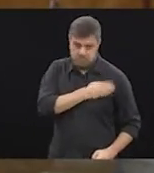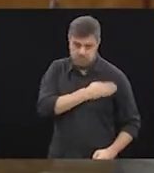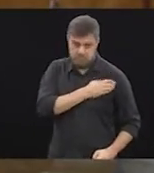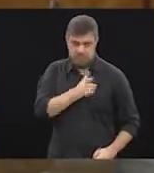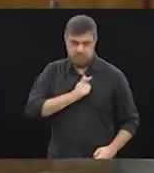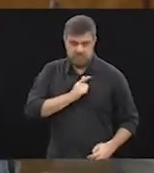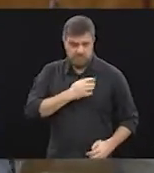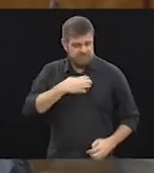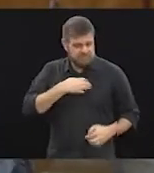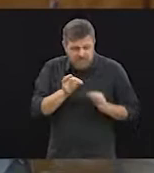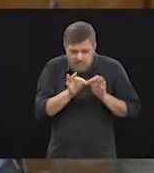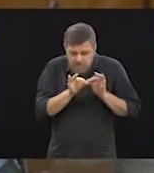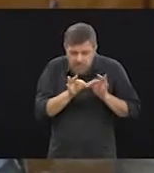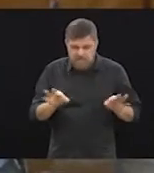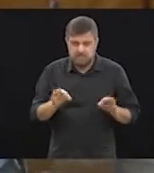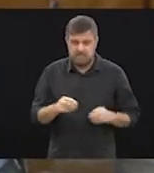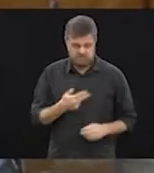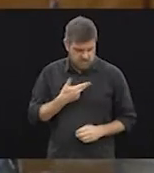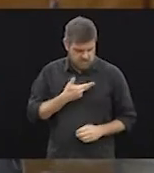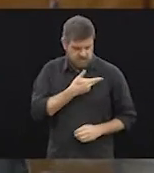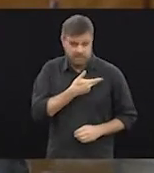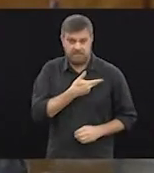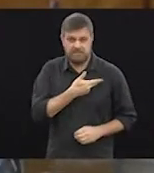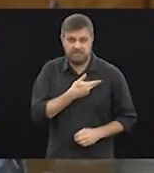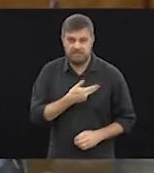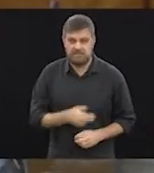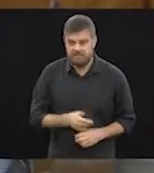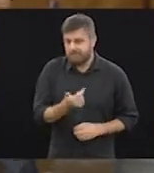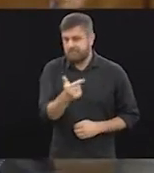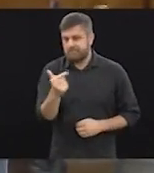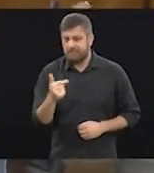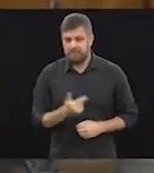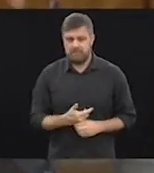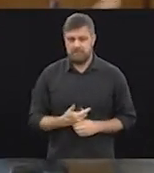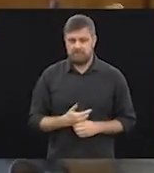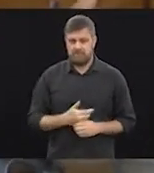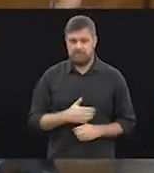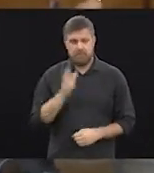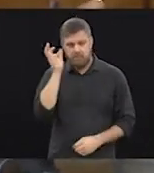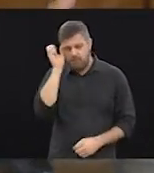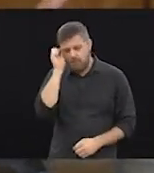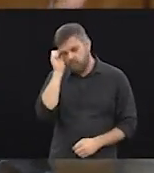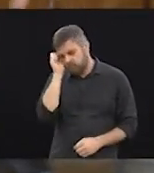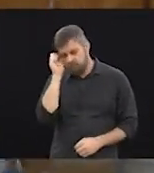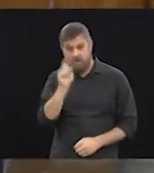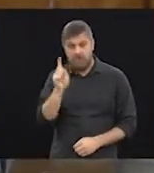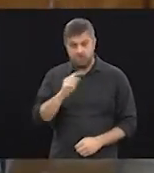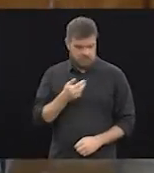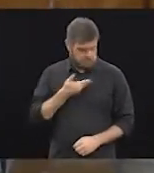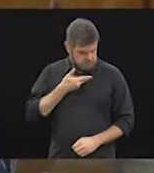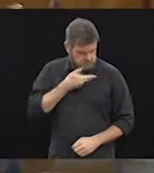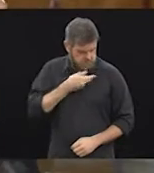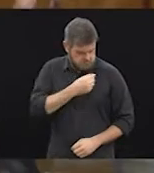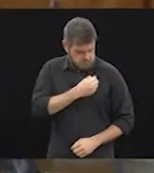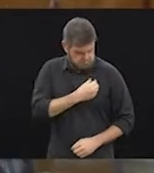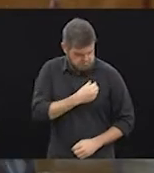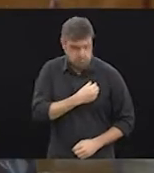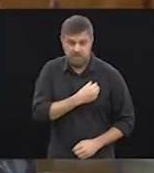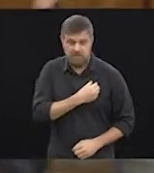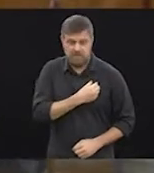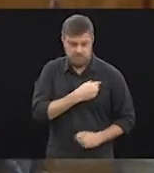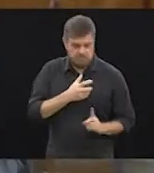esquerdo, mas uma coisa muito discreta. Então, é uma cirurgia muito pequena, não precisa de anestesia geral, nada disso, né? Então, não é um